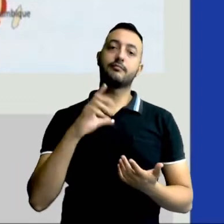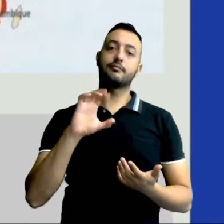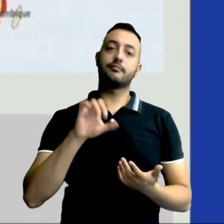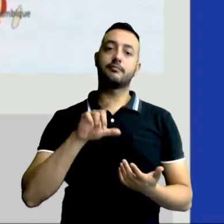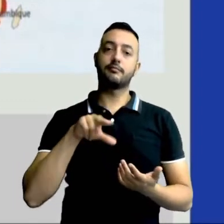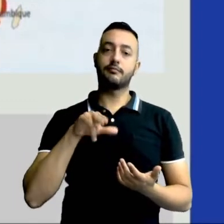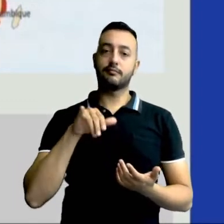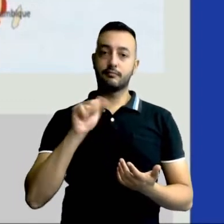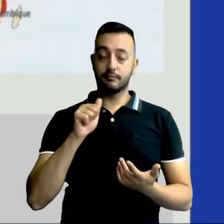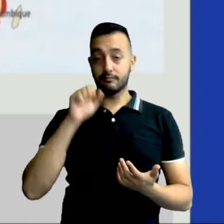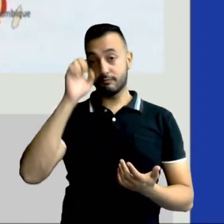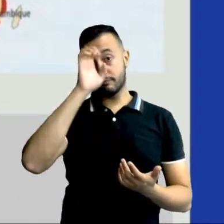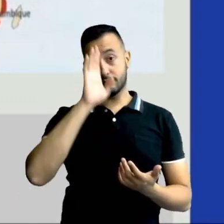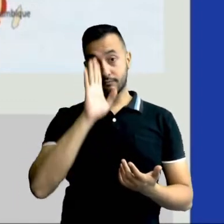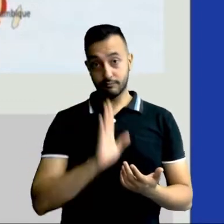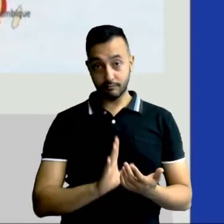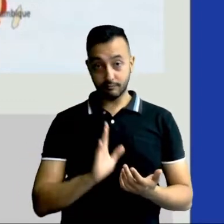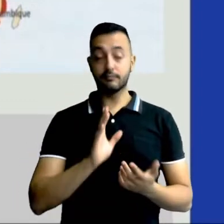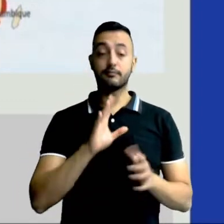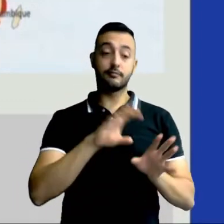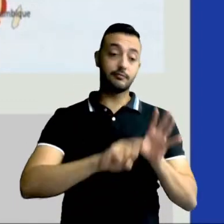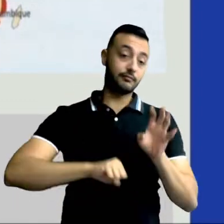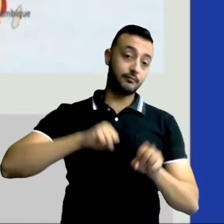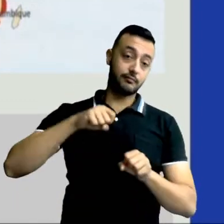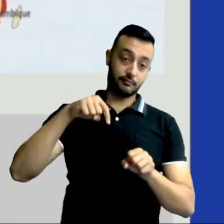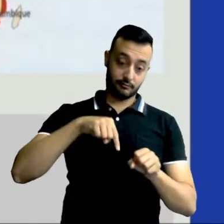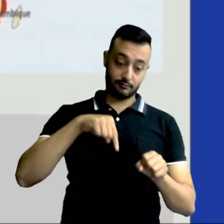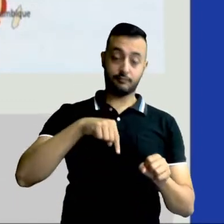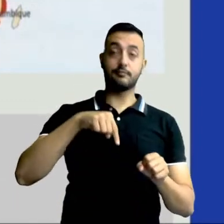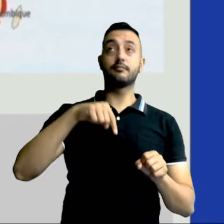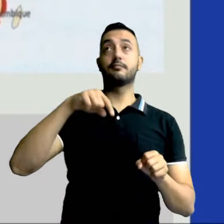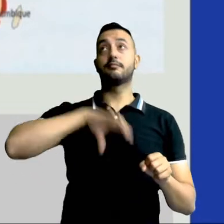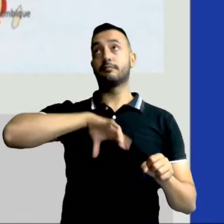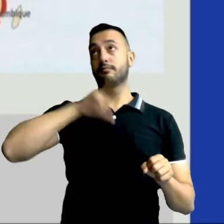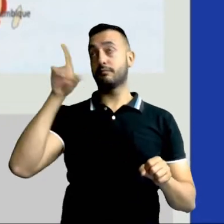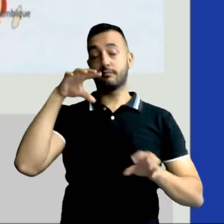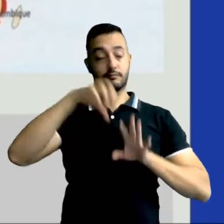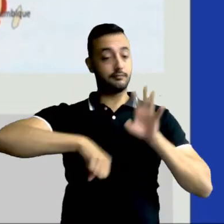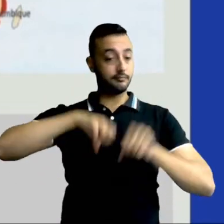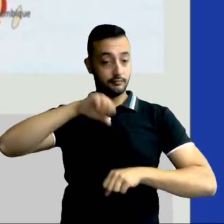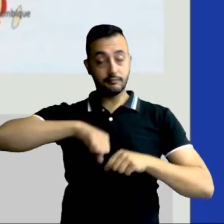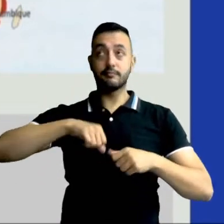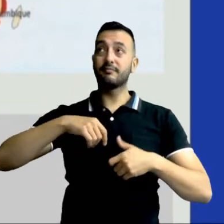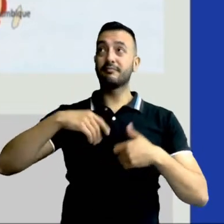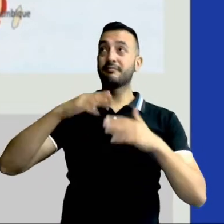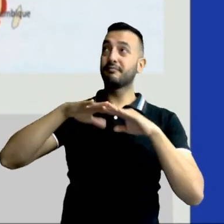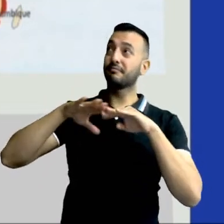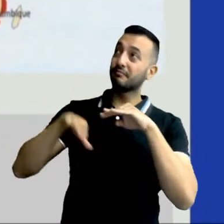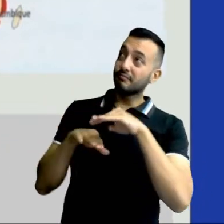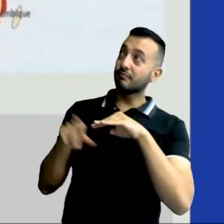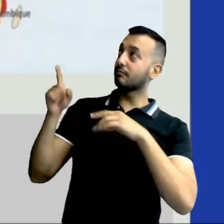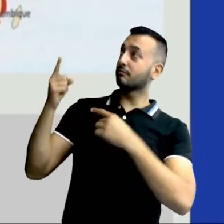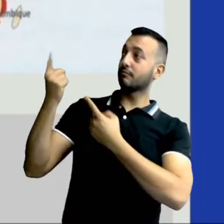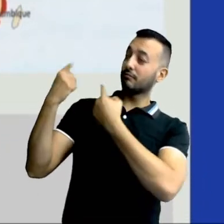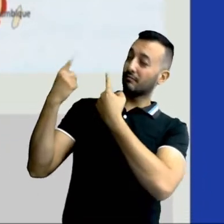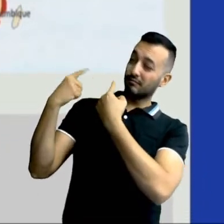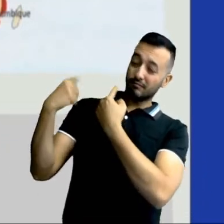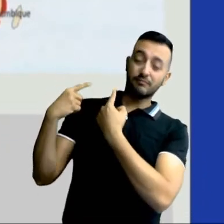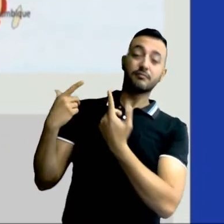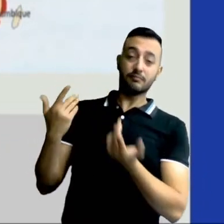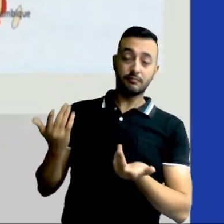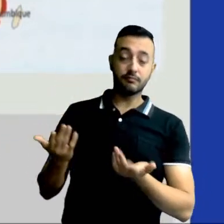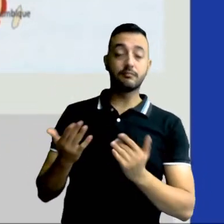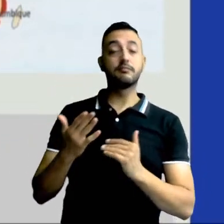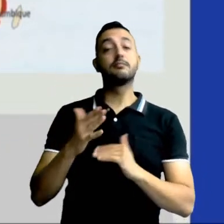colônias no caso o Brasil era uma colônia de Portugal nós eram os dependentes de Portugal quanto à questão administrativa né